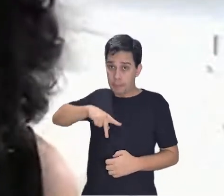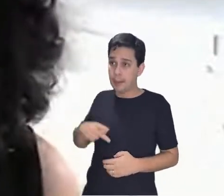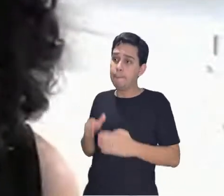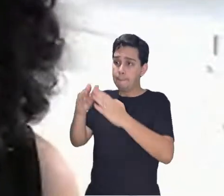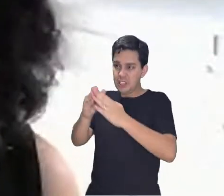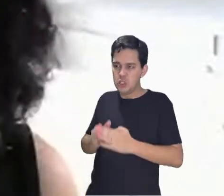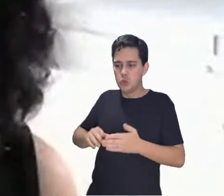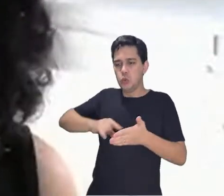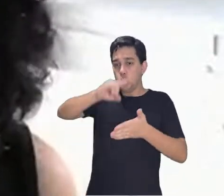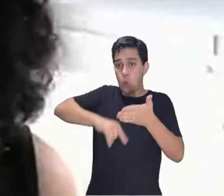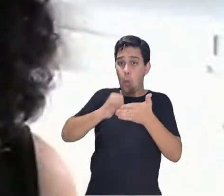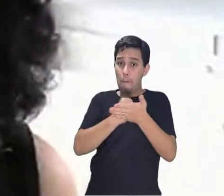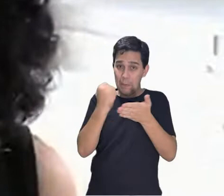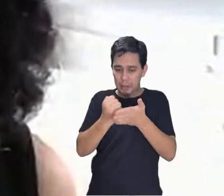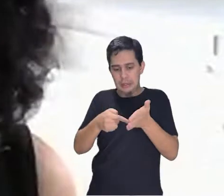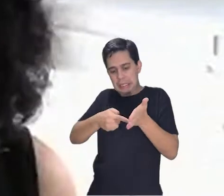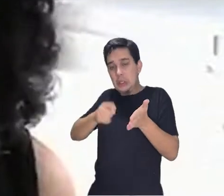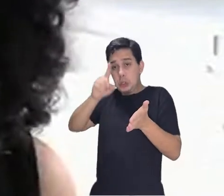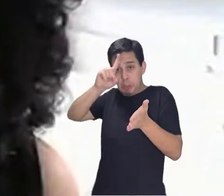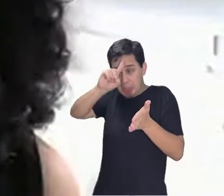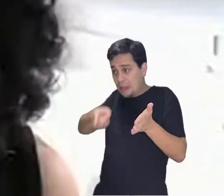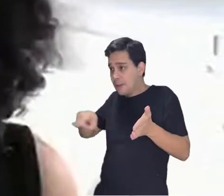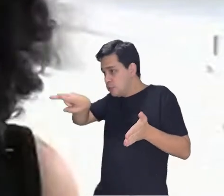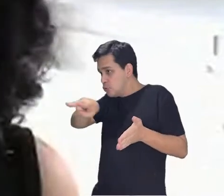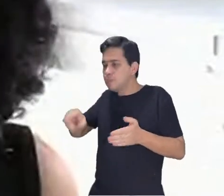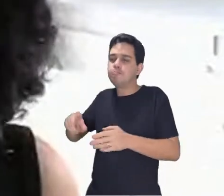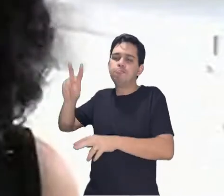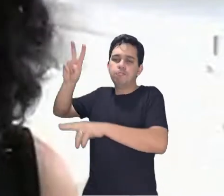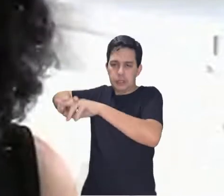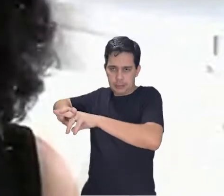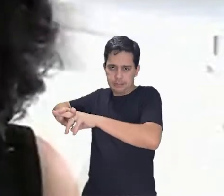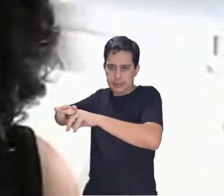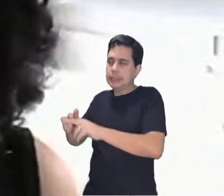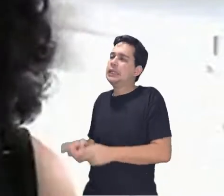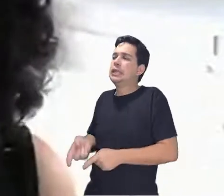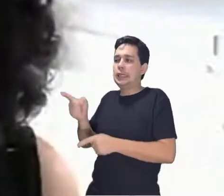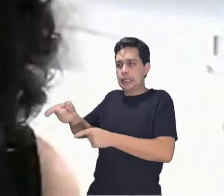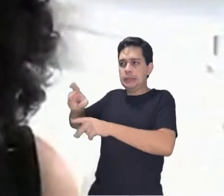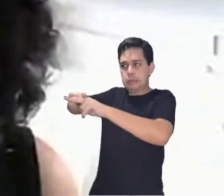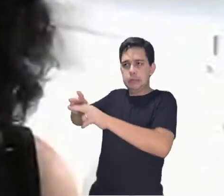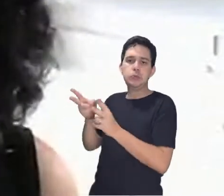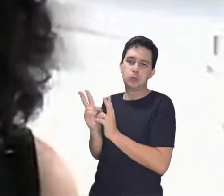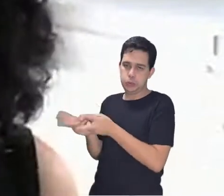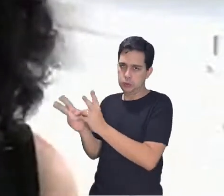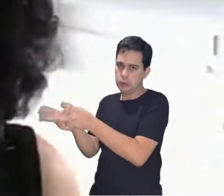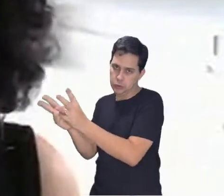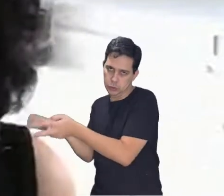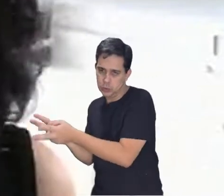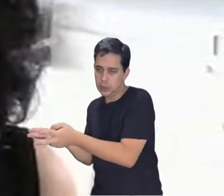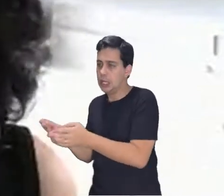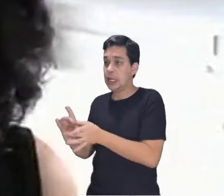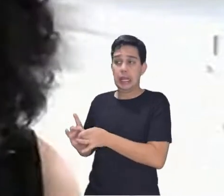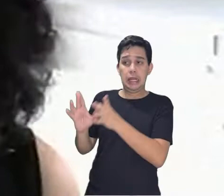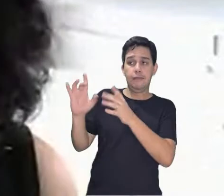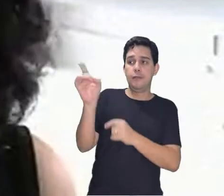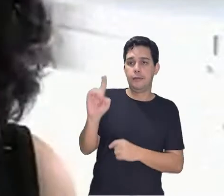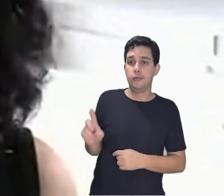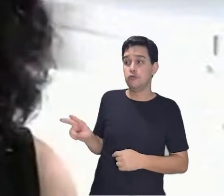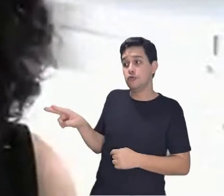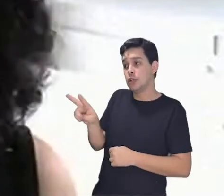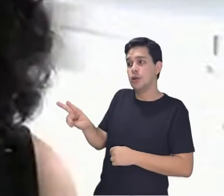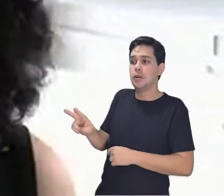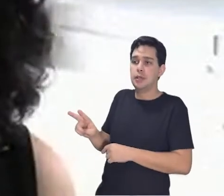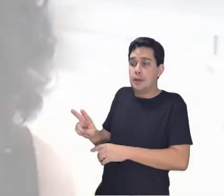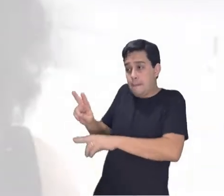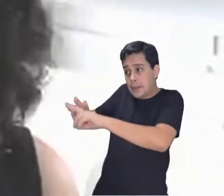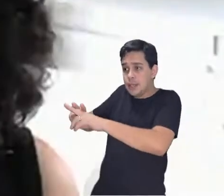pela primeira vara criminal de Teresópolis, né? E a prisão deles foi mantida na audiência de custódia, de forma que eles estão respondendo o